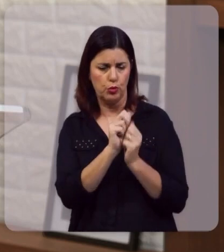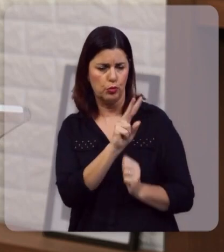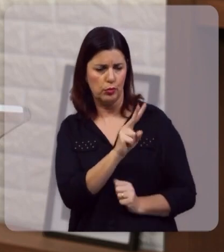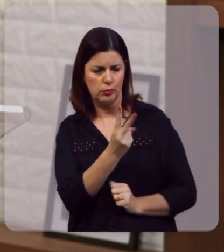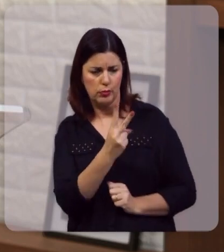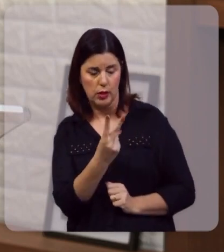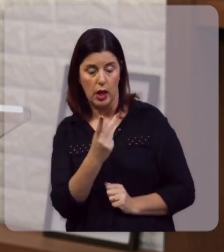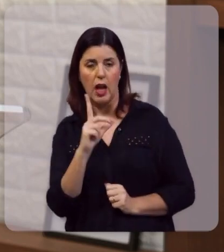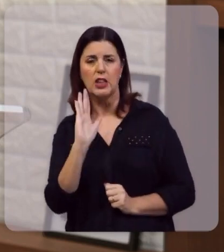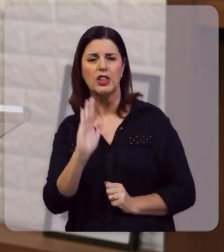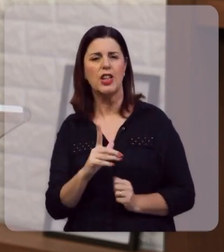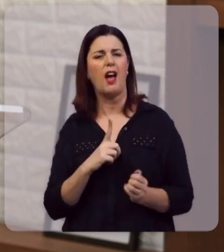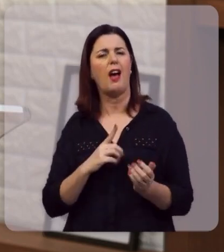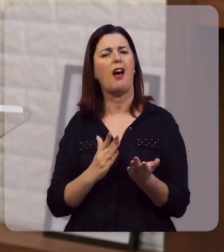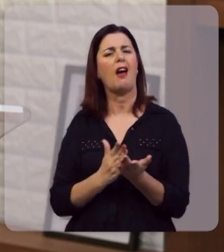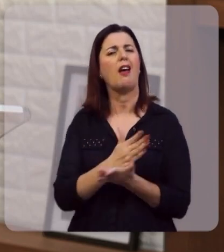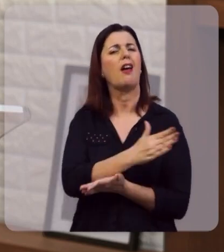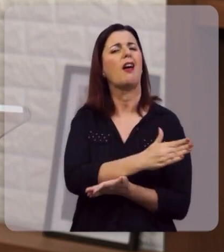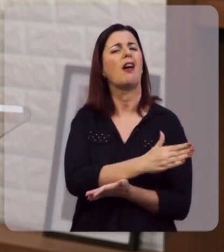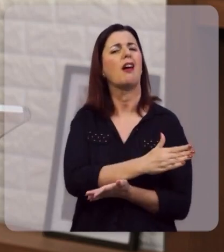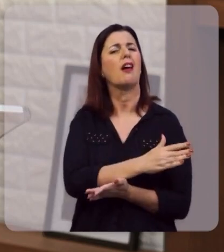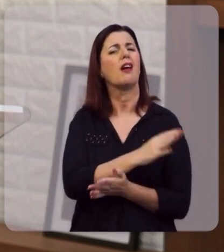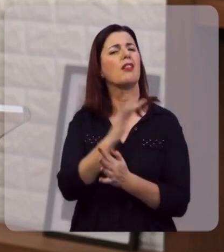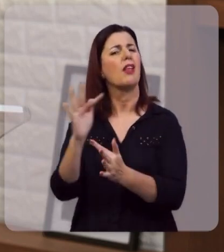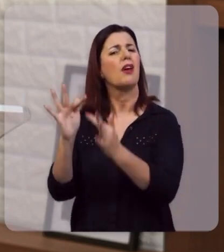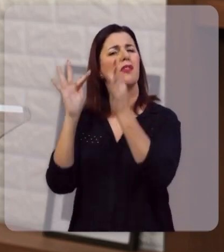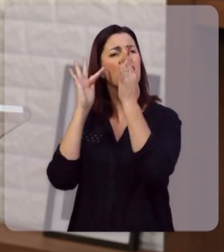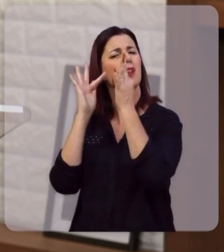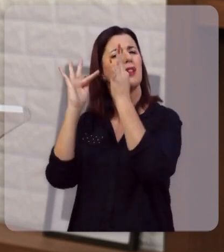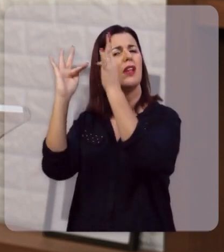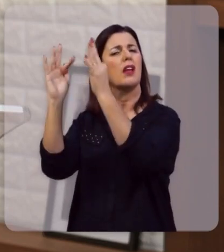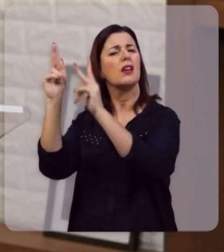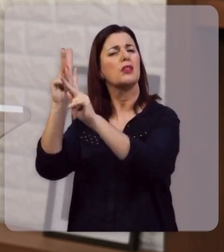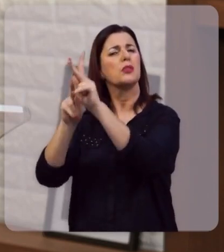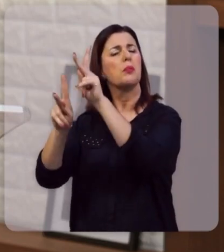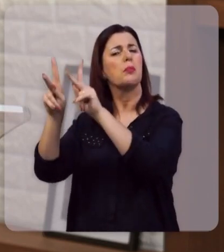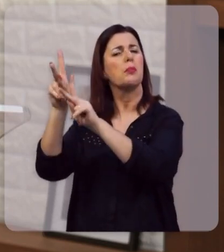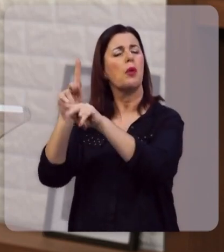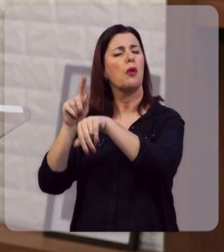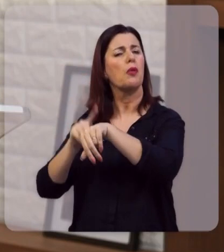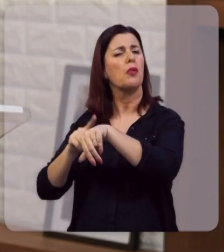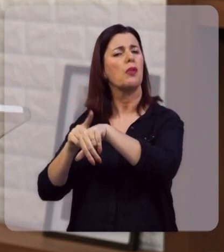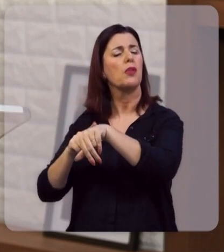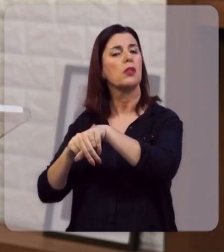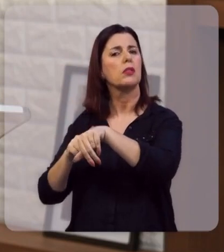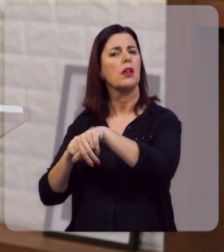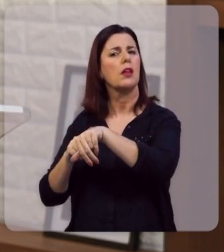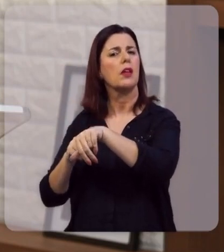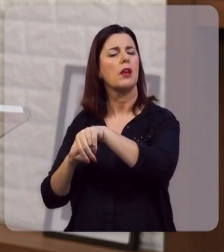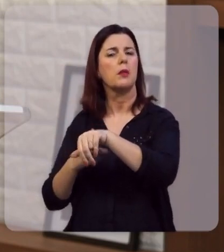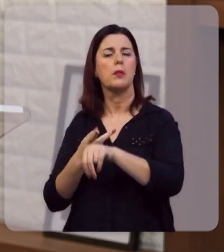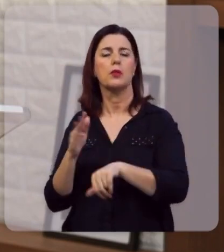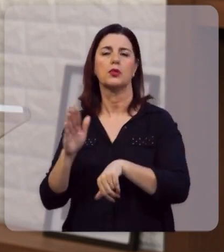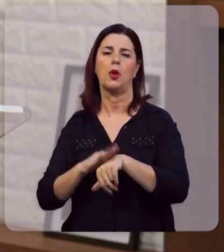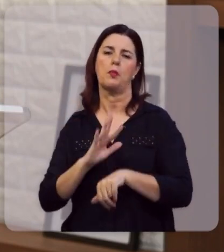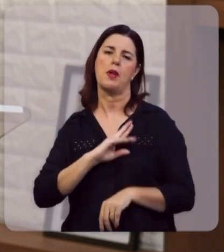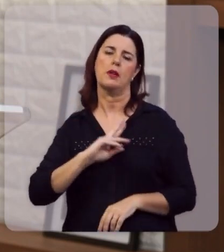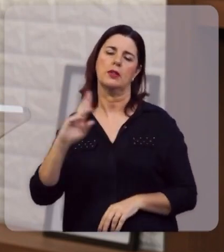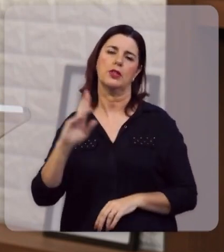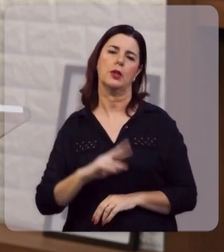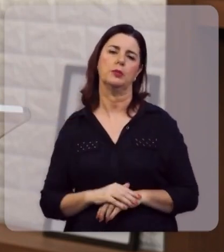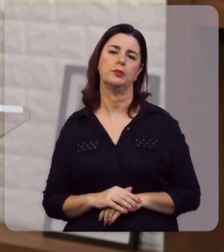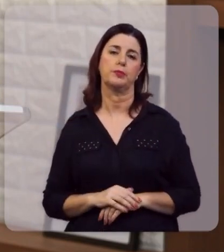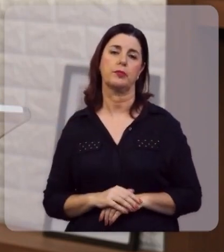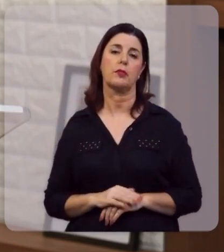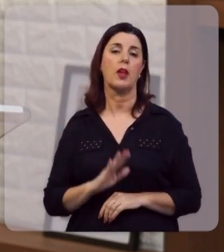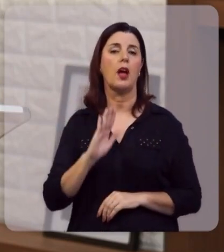era um desvio da fidelidade daquele tempo no que tange à religião.